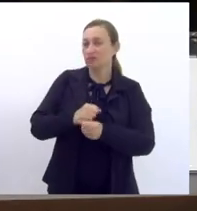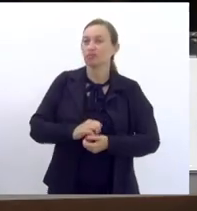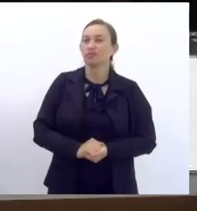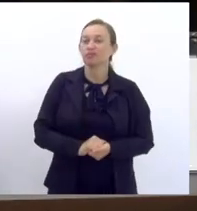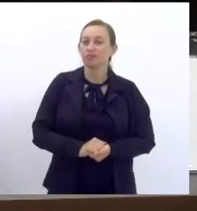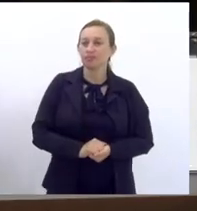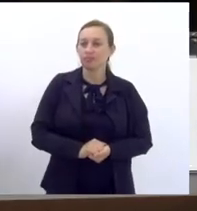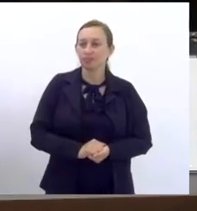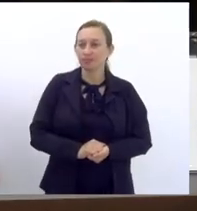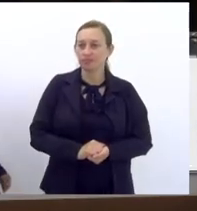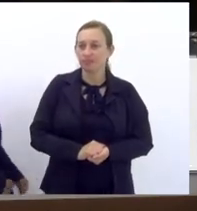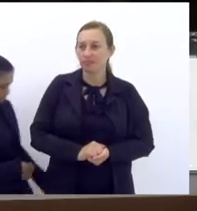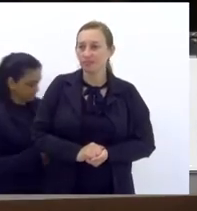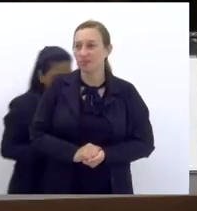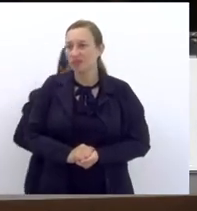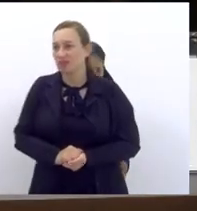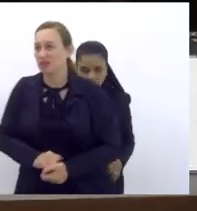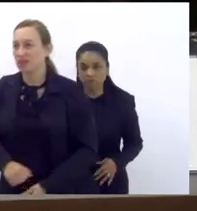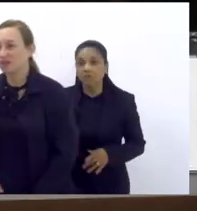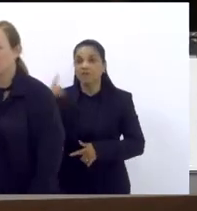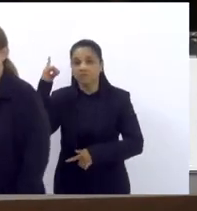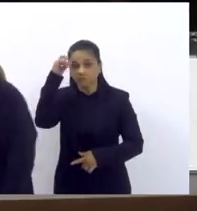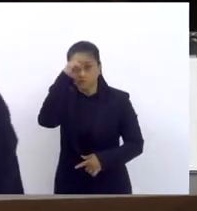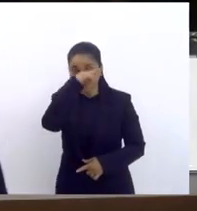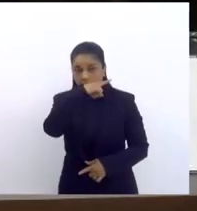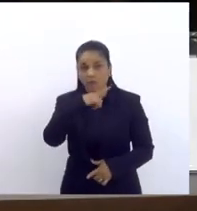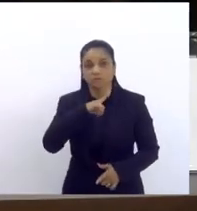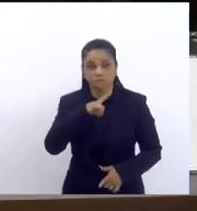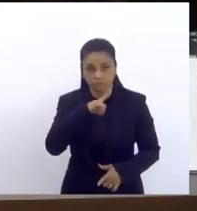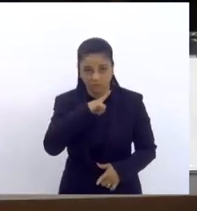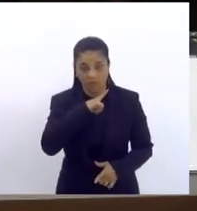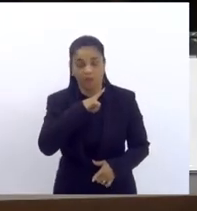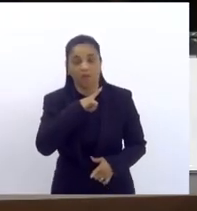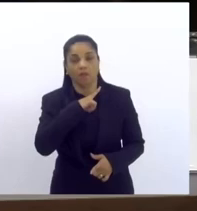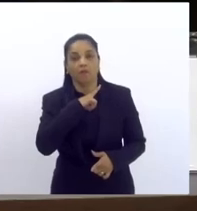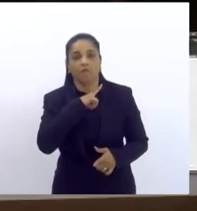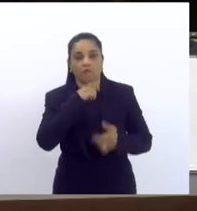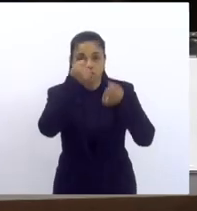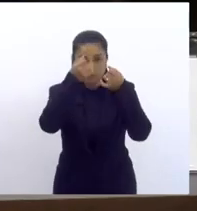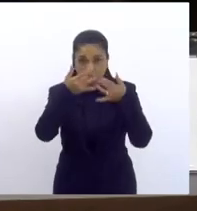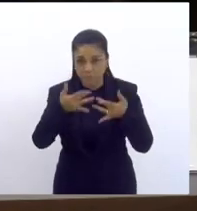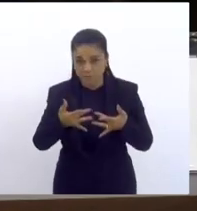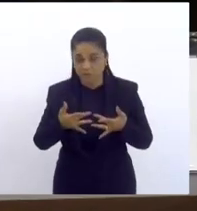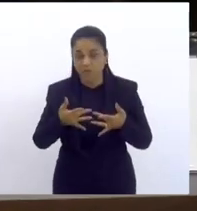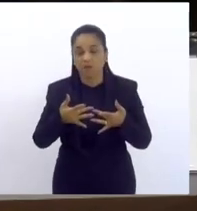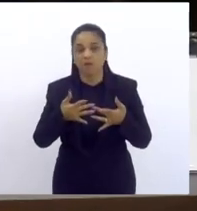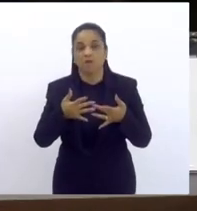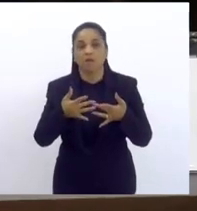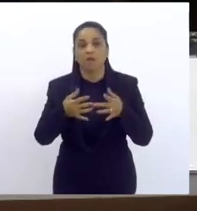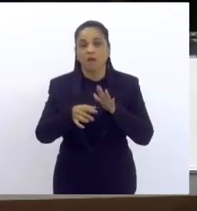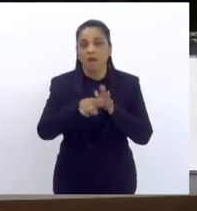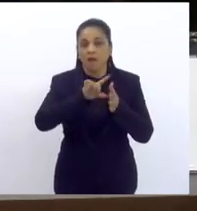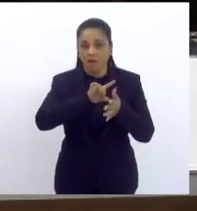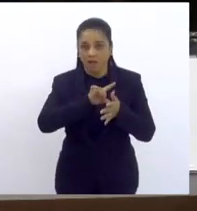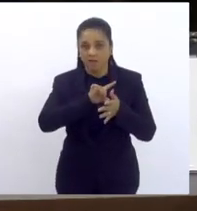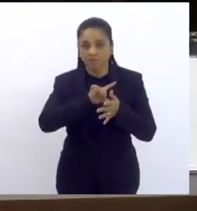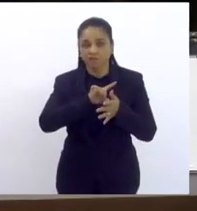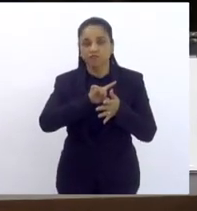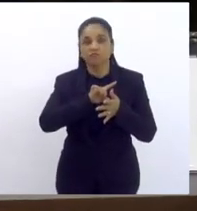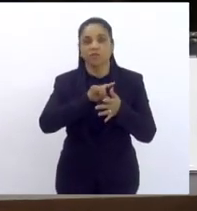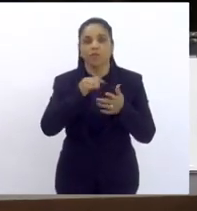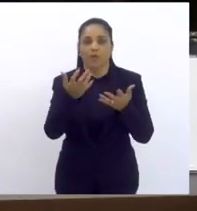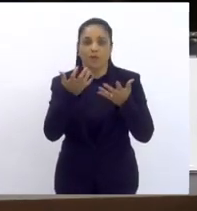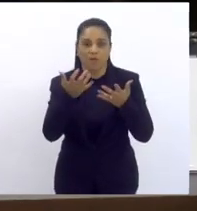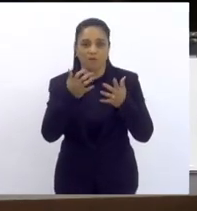há de se falar também das dificuldades e eu quero aqui antes de mais nada saudar tenacidade